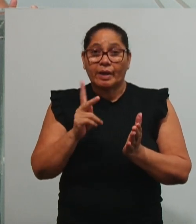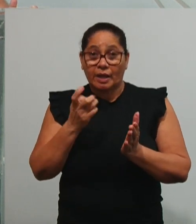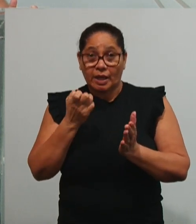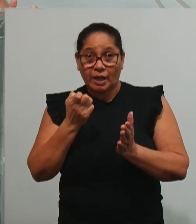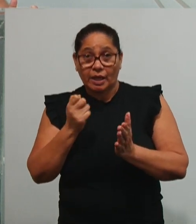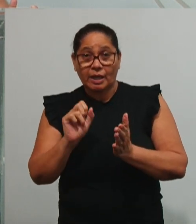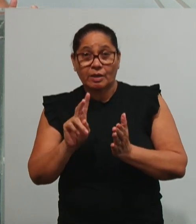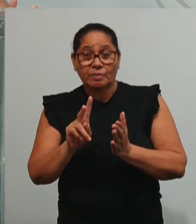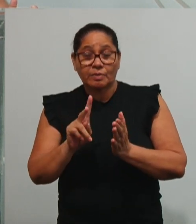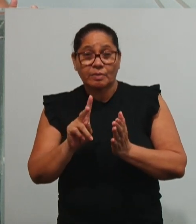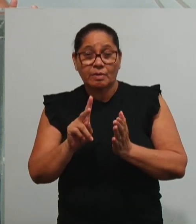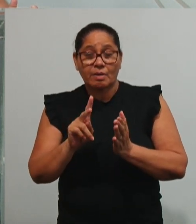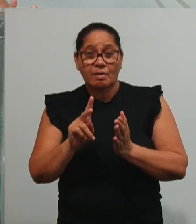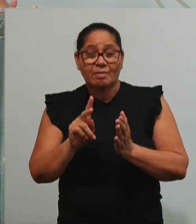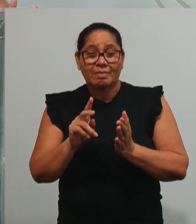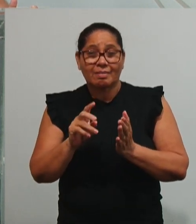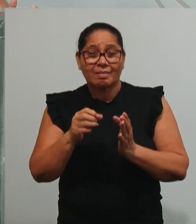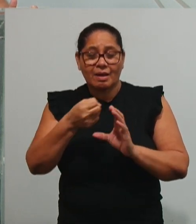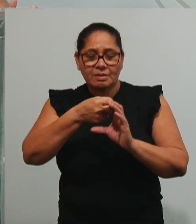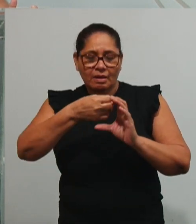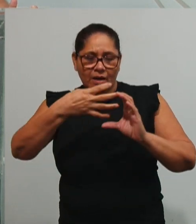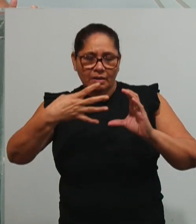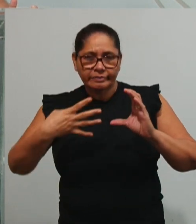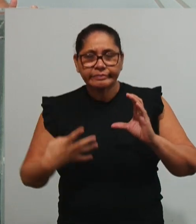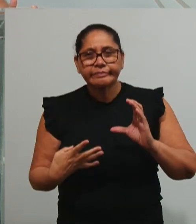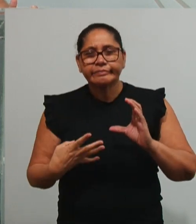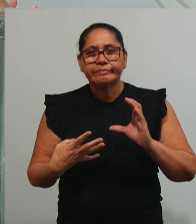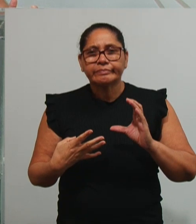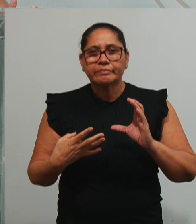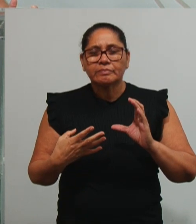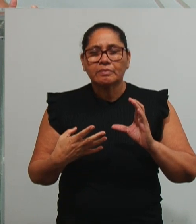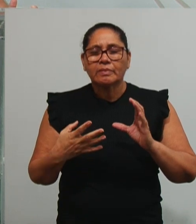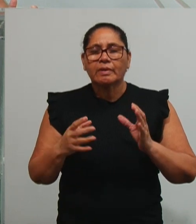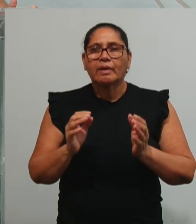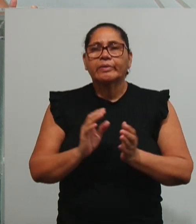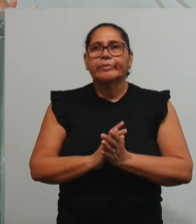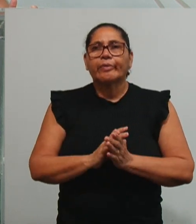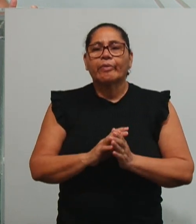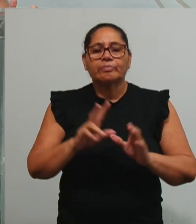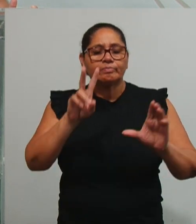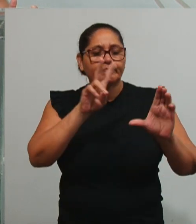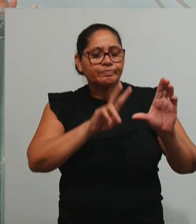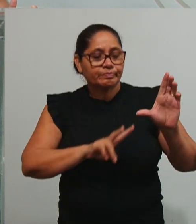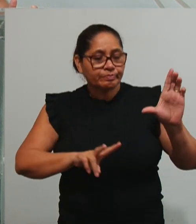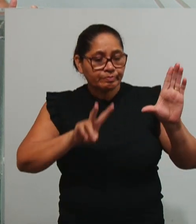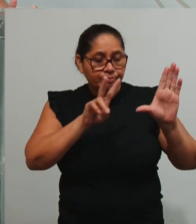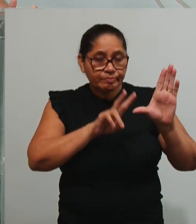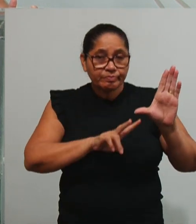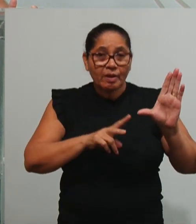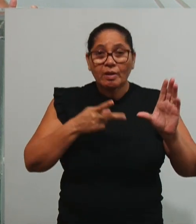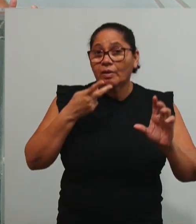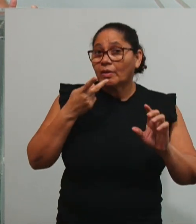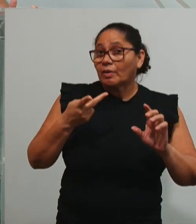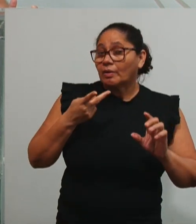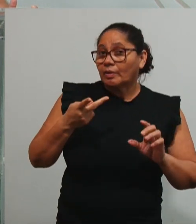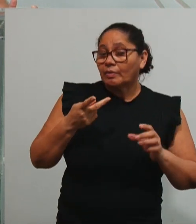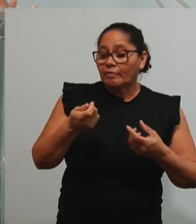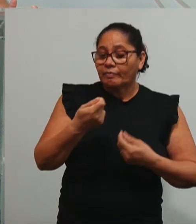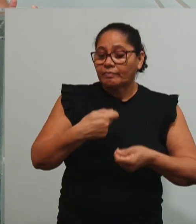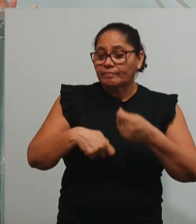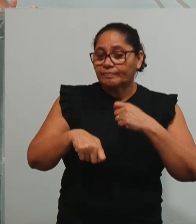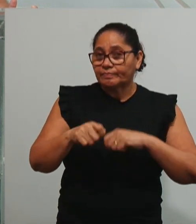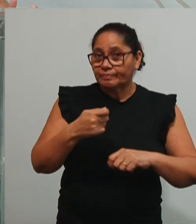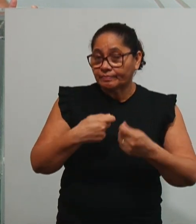Mintzberg, Ascensão e Queda do Planejamento Estratégico, ele é um clássico da literatura quando se fala de